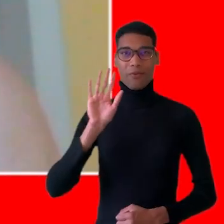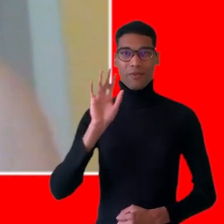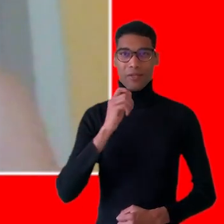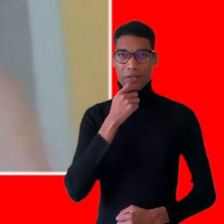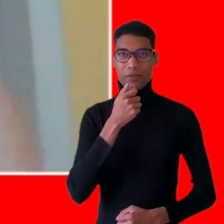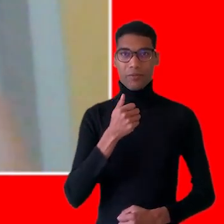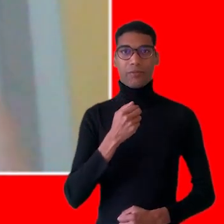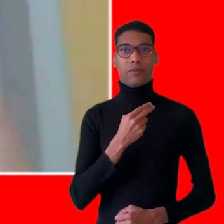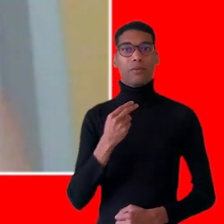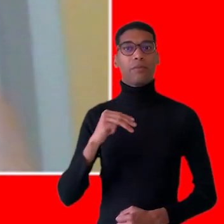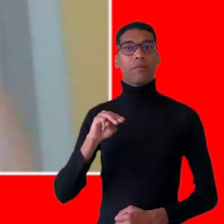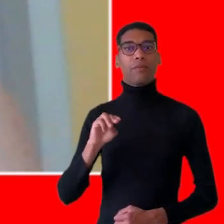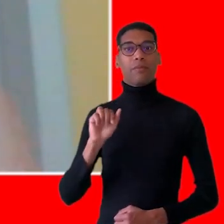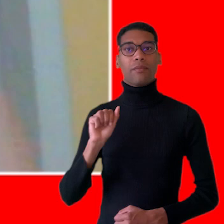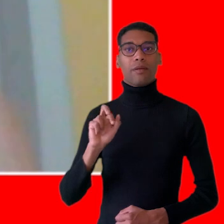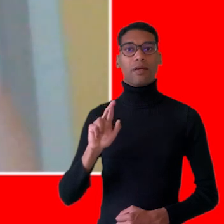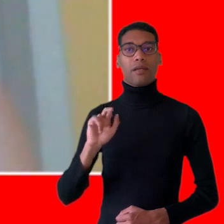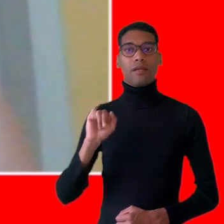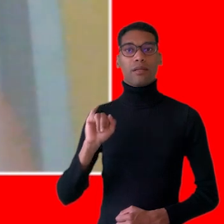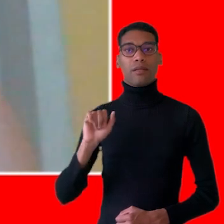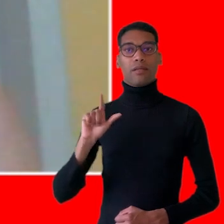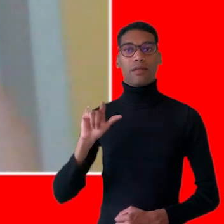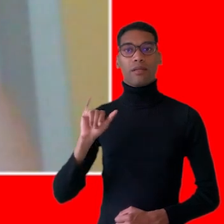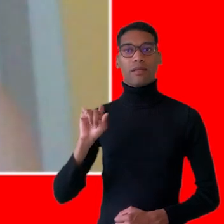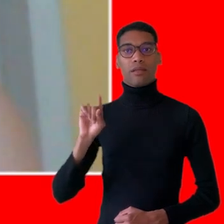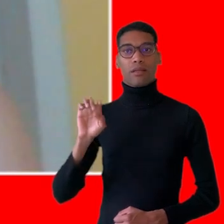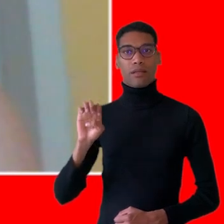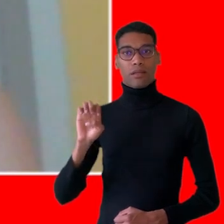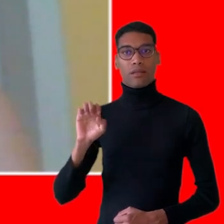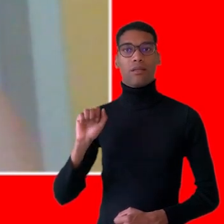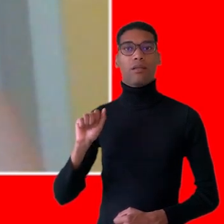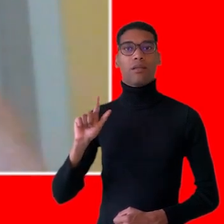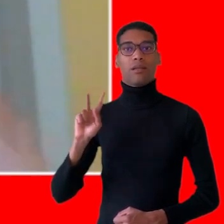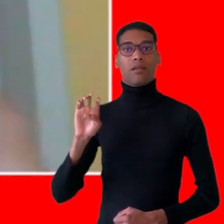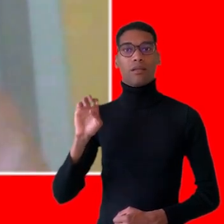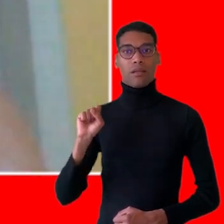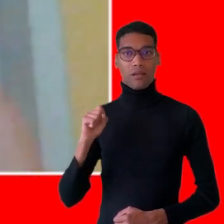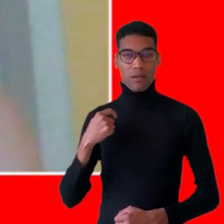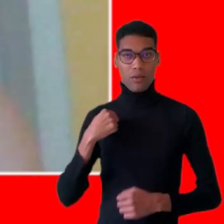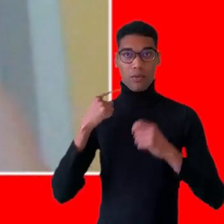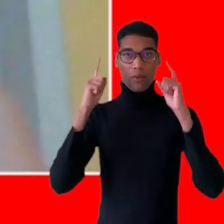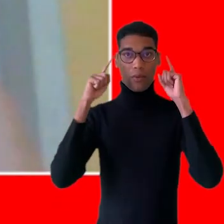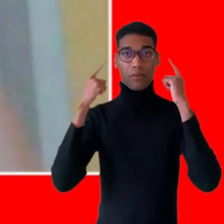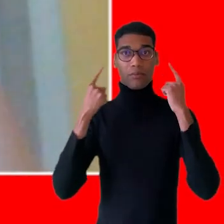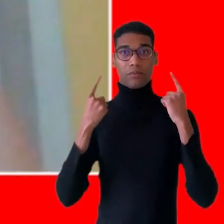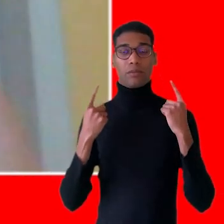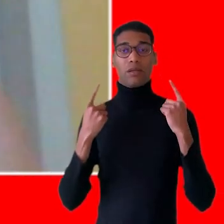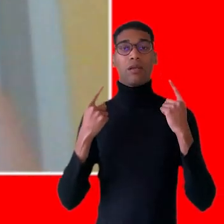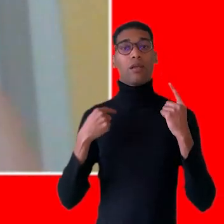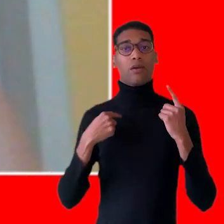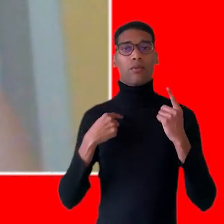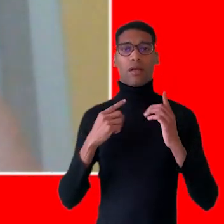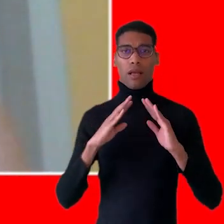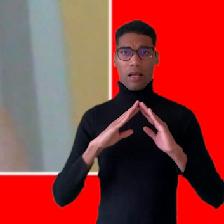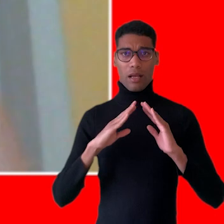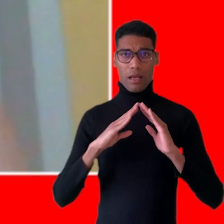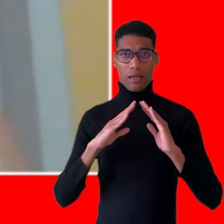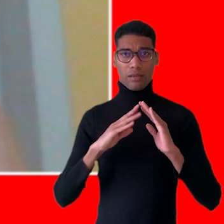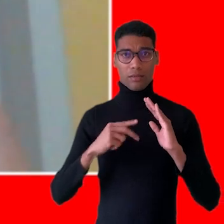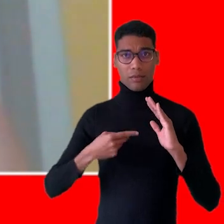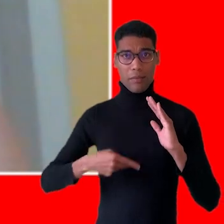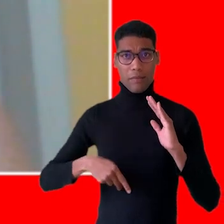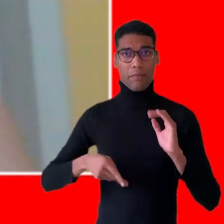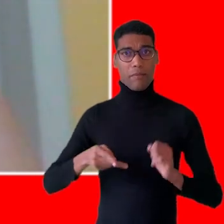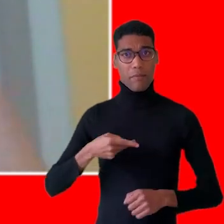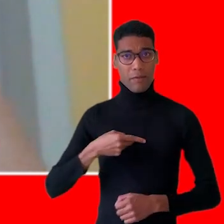Olá, pessoal. Eu sou Marileide Alves. Tenho cabelos cacheados. Me encontro na minha casa, na sala